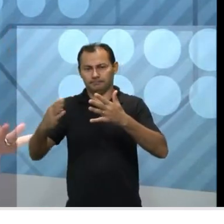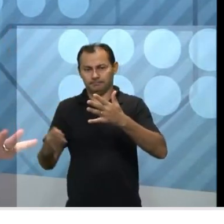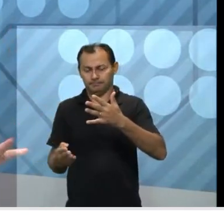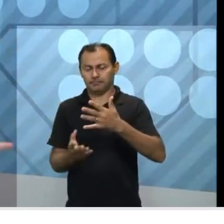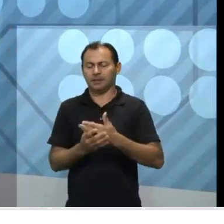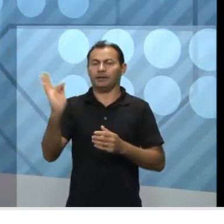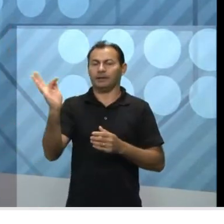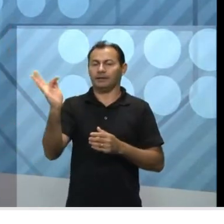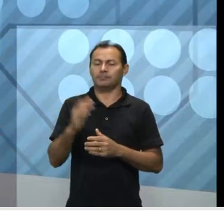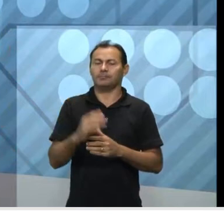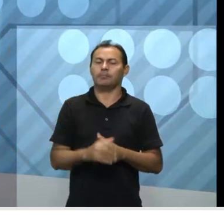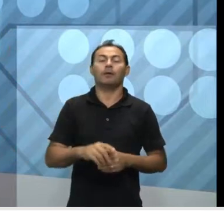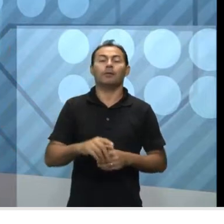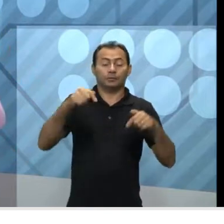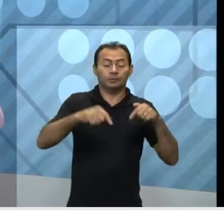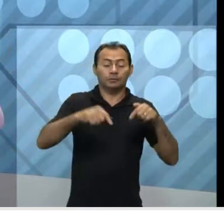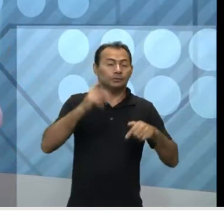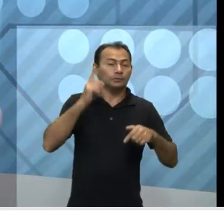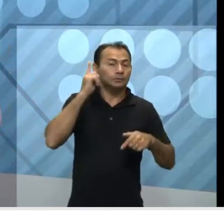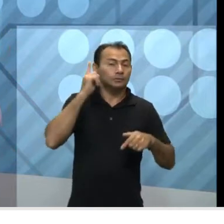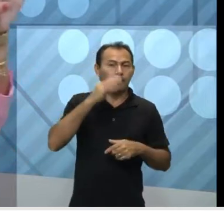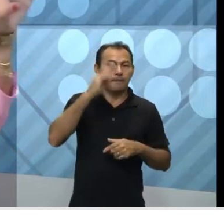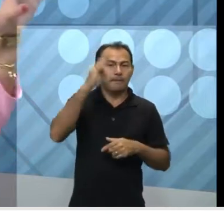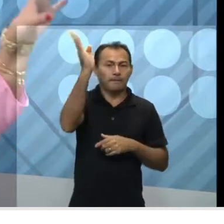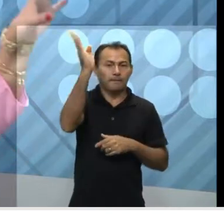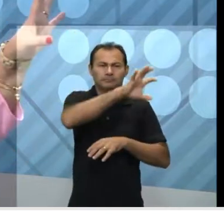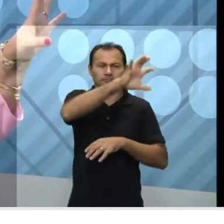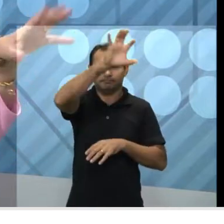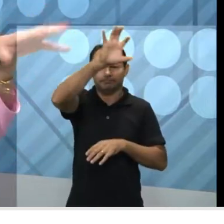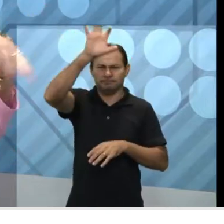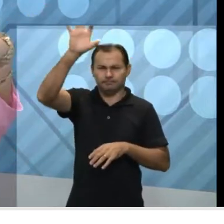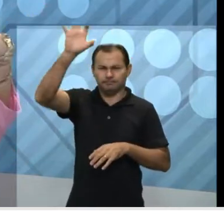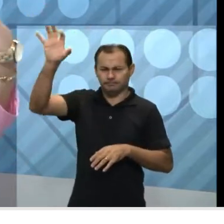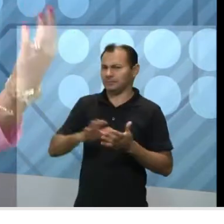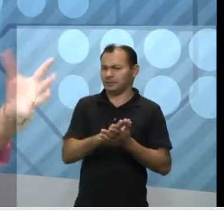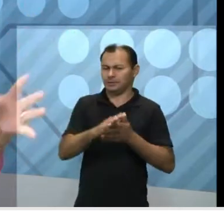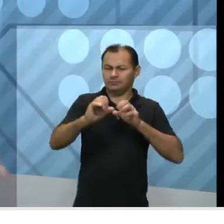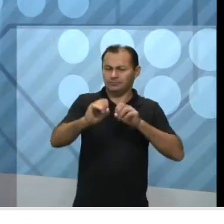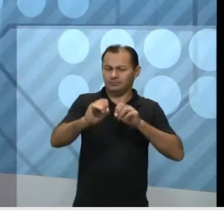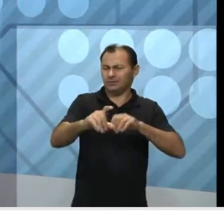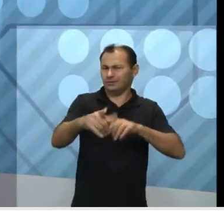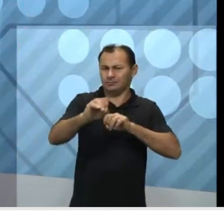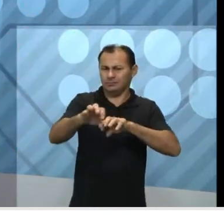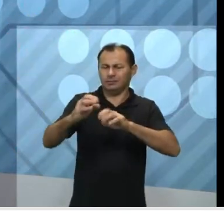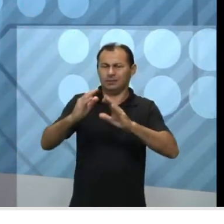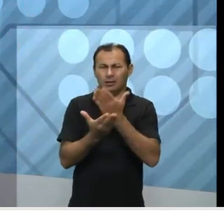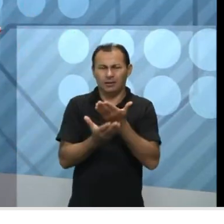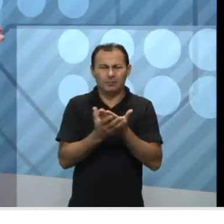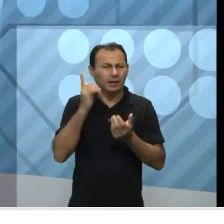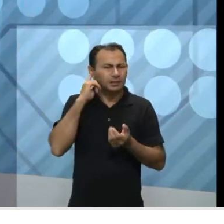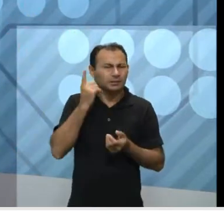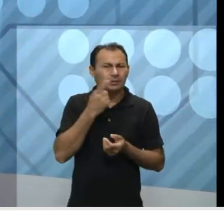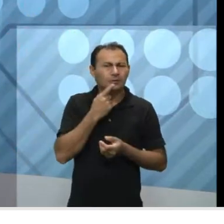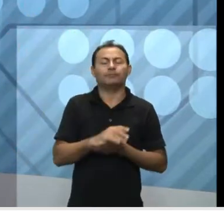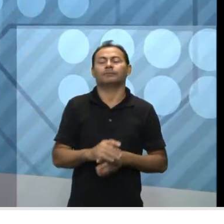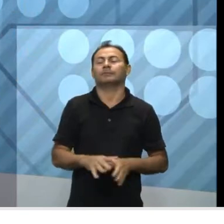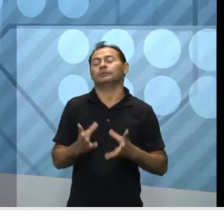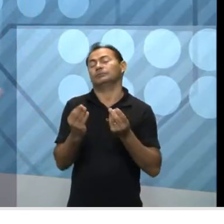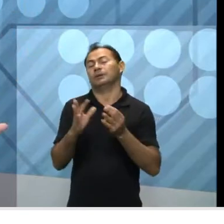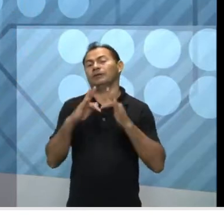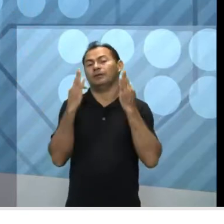estavam espalhados, não havia educação para os surdos nessa época. Muitas famílias escondiam, né, os seus filhos se tinham algum